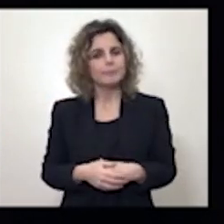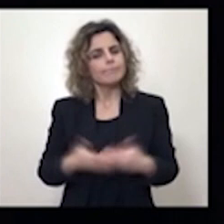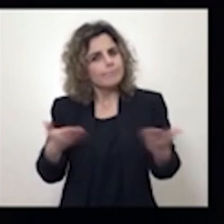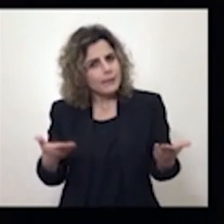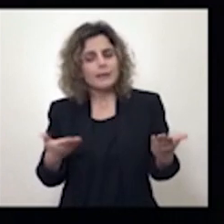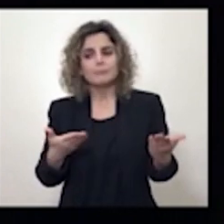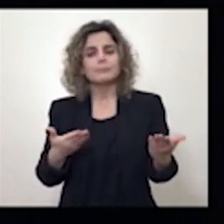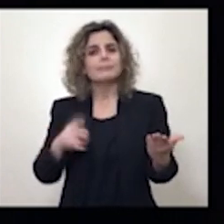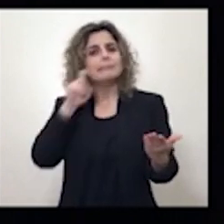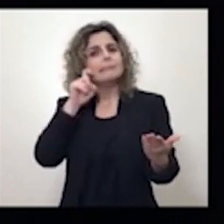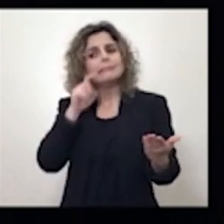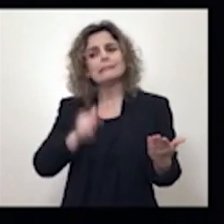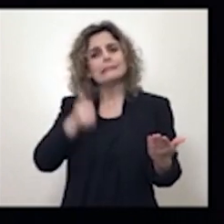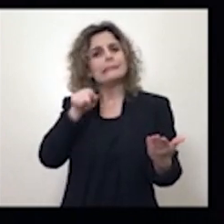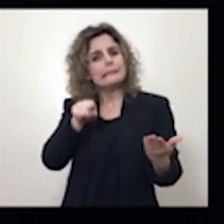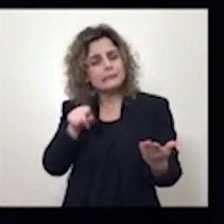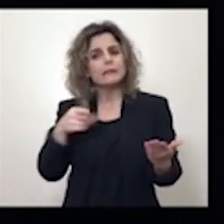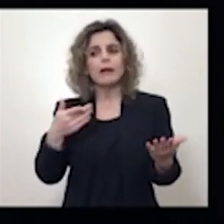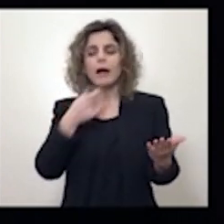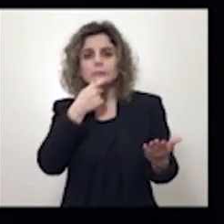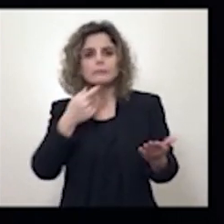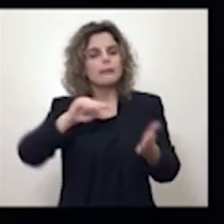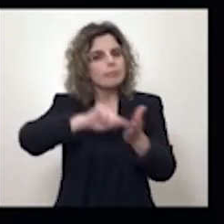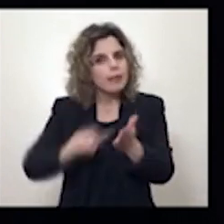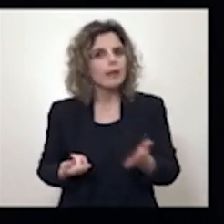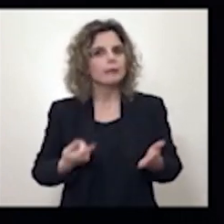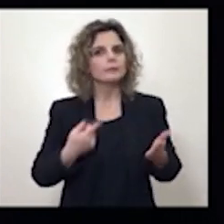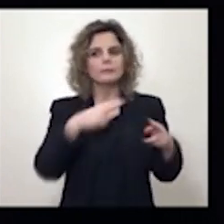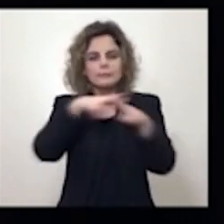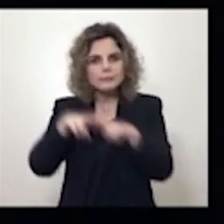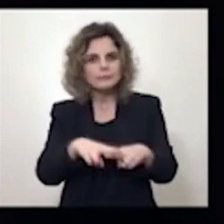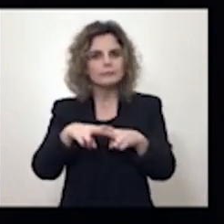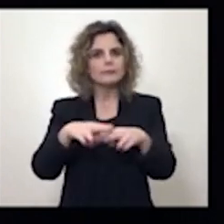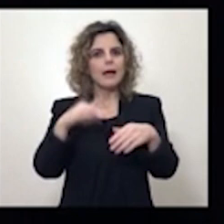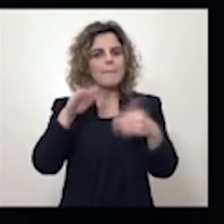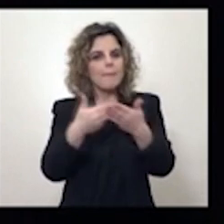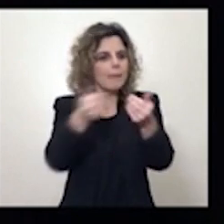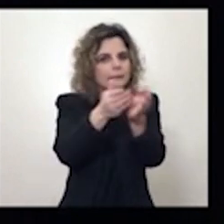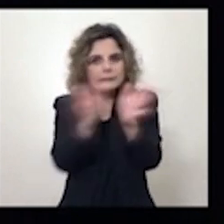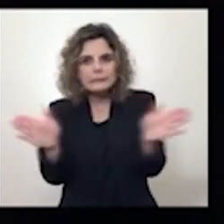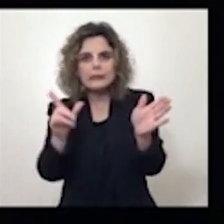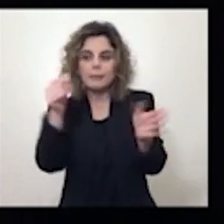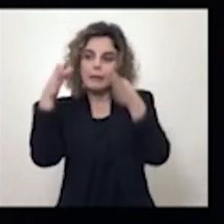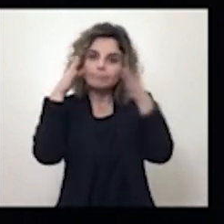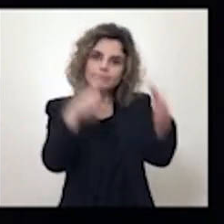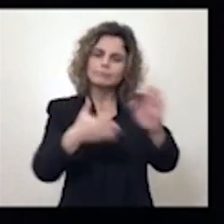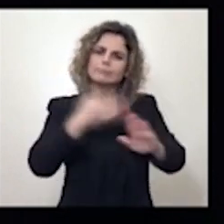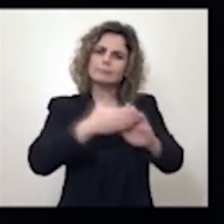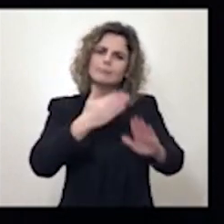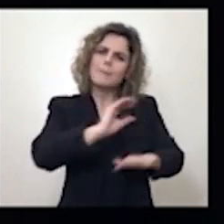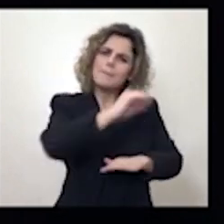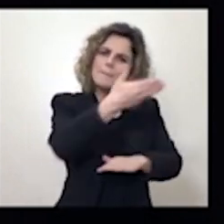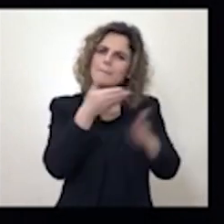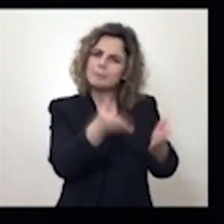ainda assegurar testagem e rastreio mais amplos e virados para o mais urgente. No caso